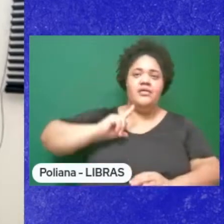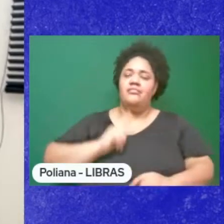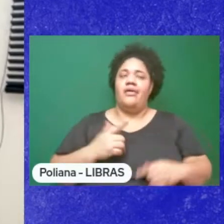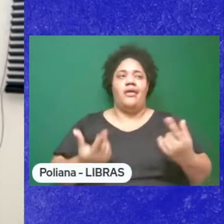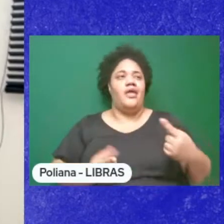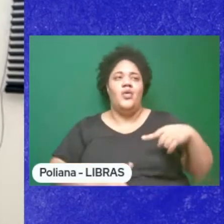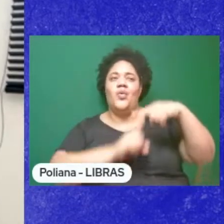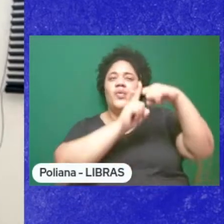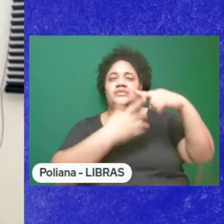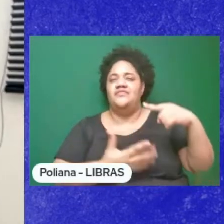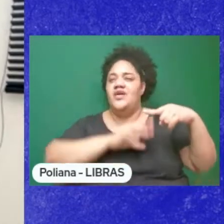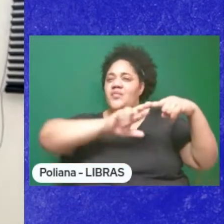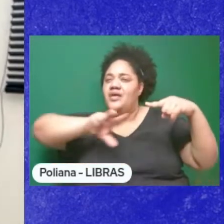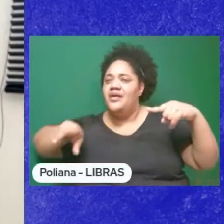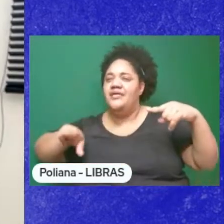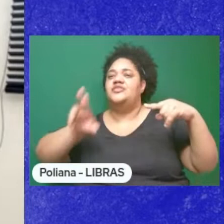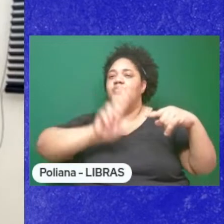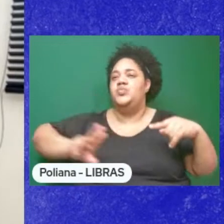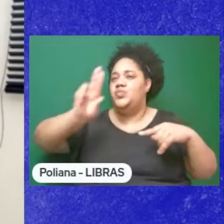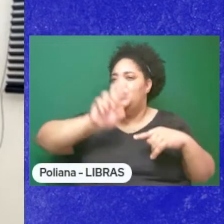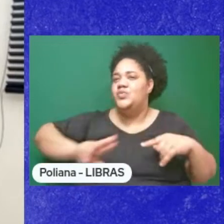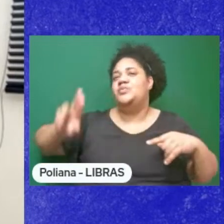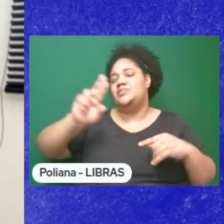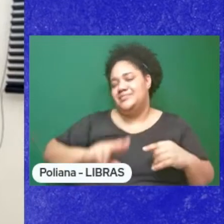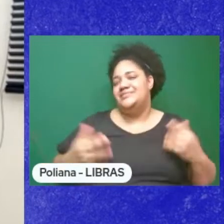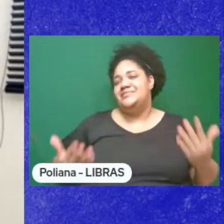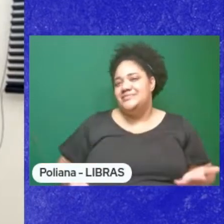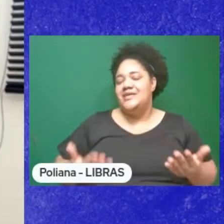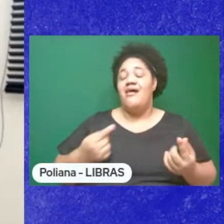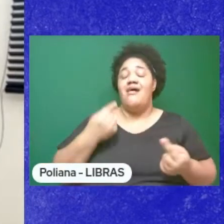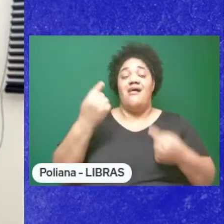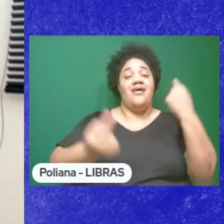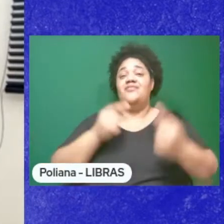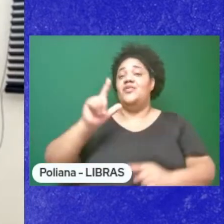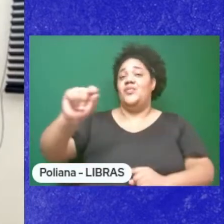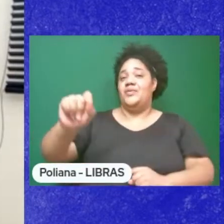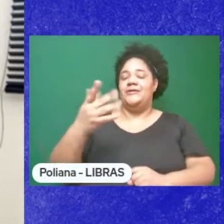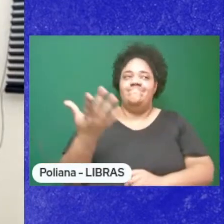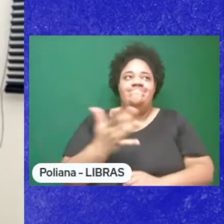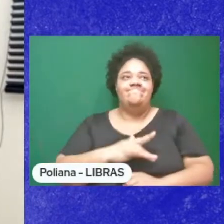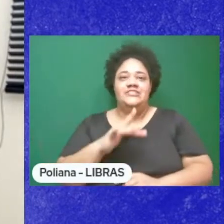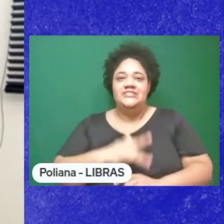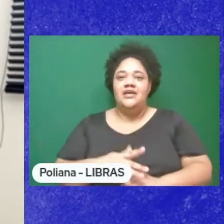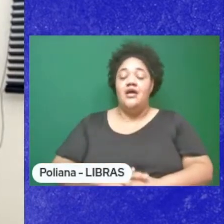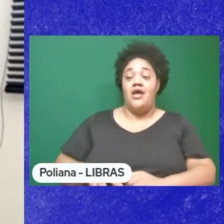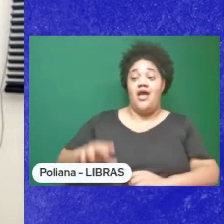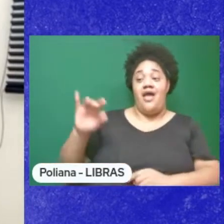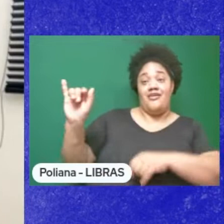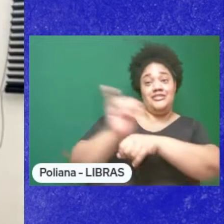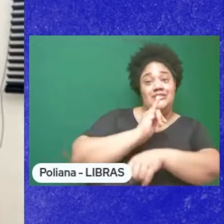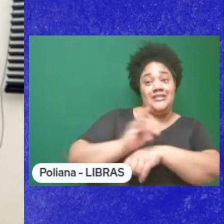e esses símbolos, eles são muito usados, porque infelizmente muitas vezes as pessoas usam da religião para atacar, as